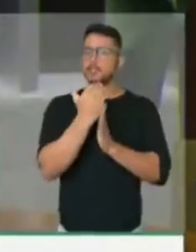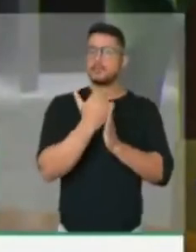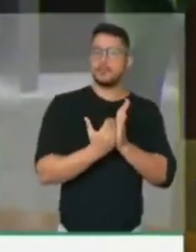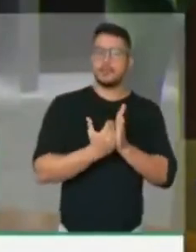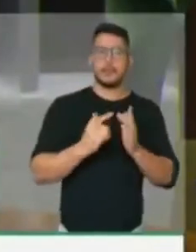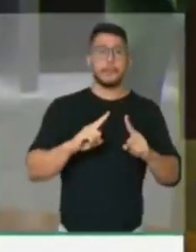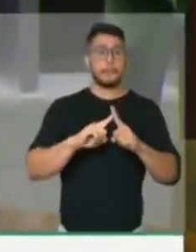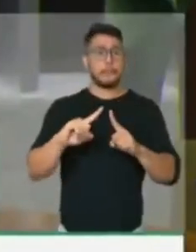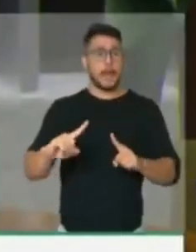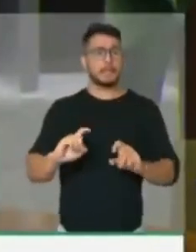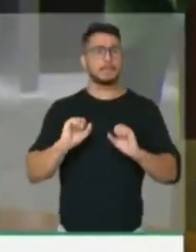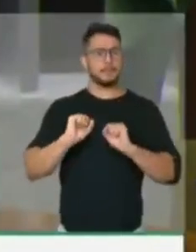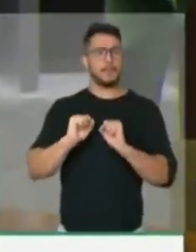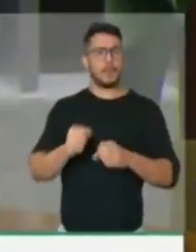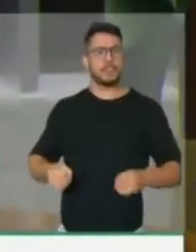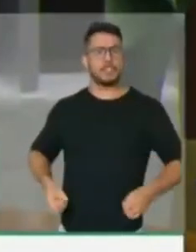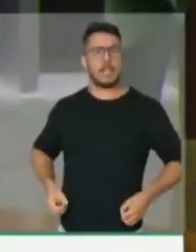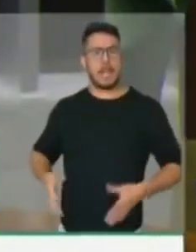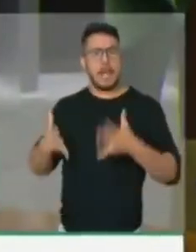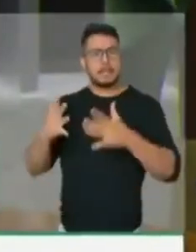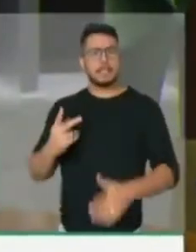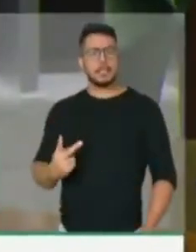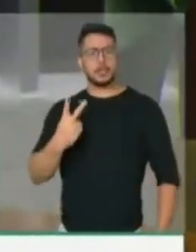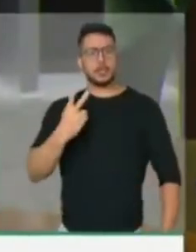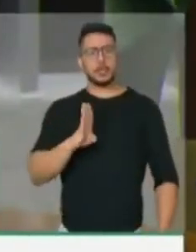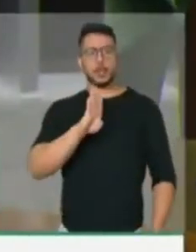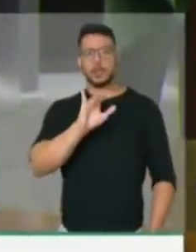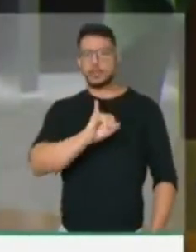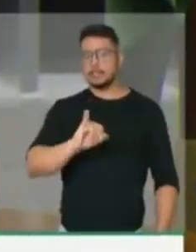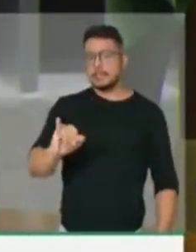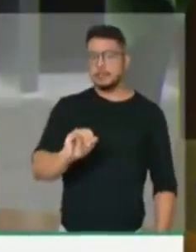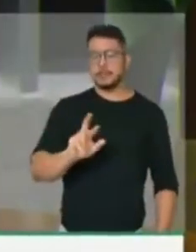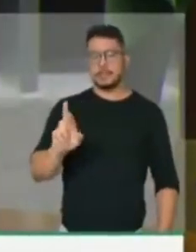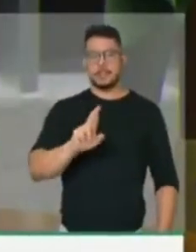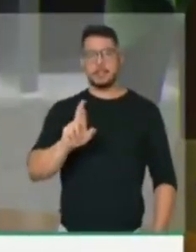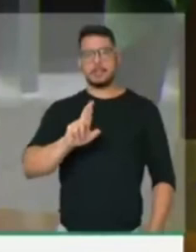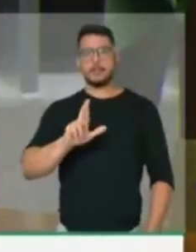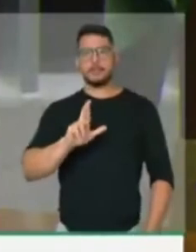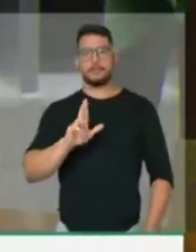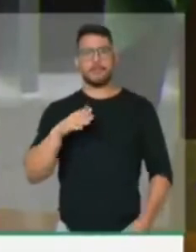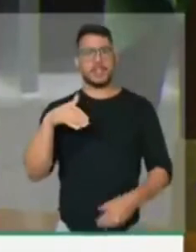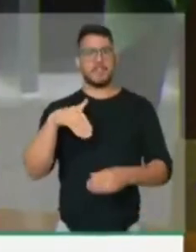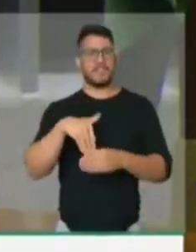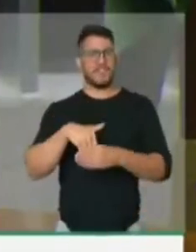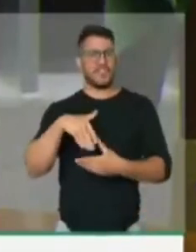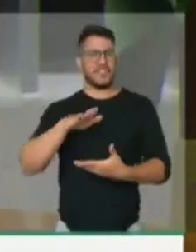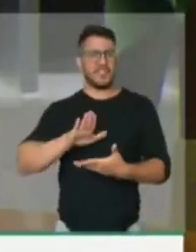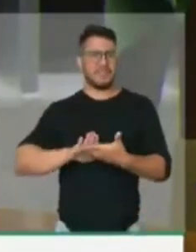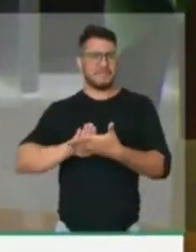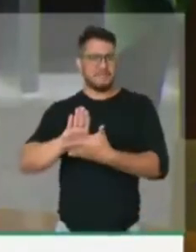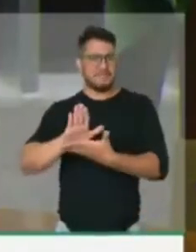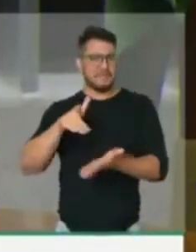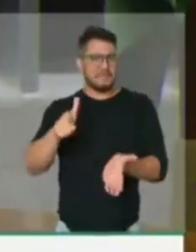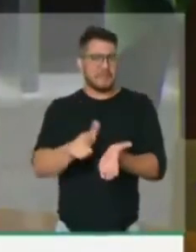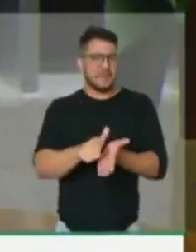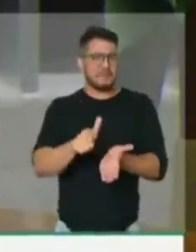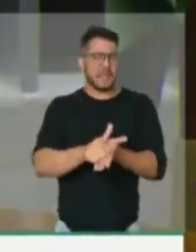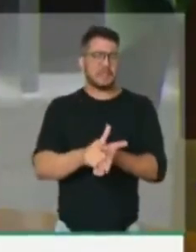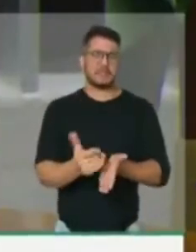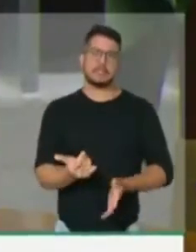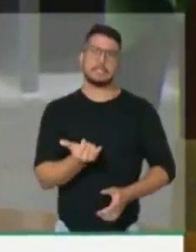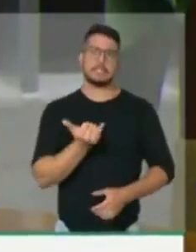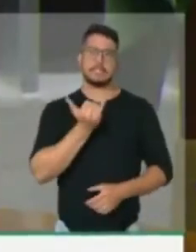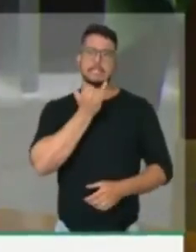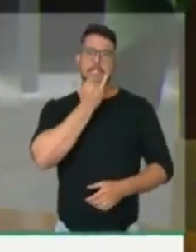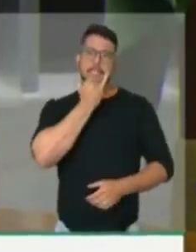2 bilhões de reais para votar o voto no papelzinho. Quero dizer para o presidente que essa narrativa de